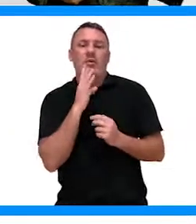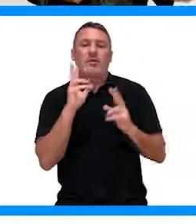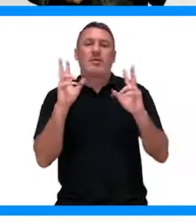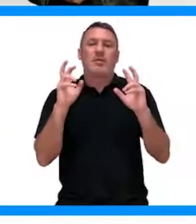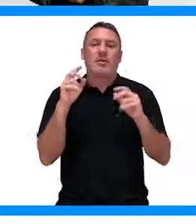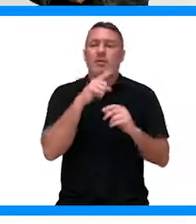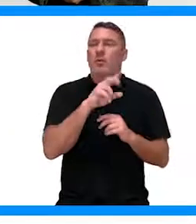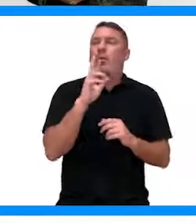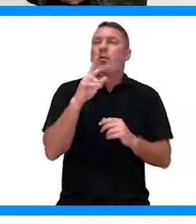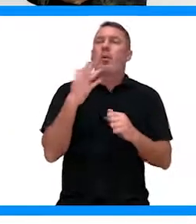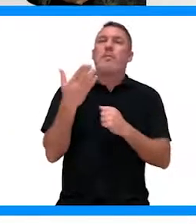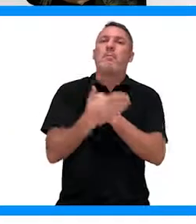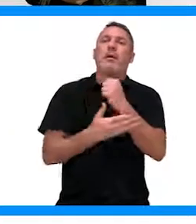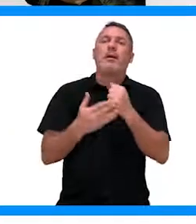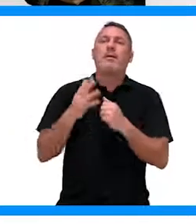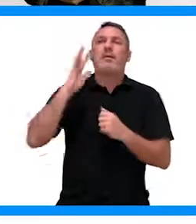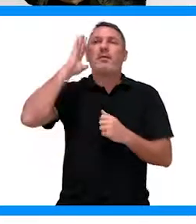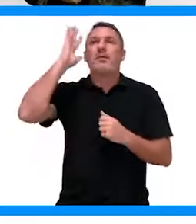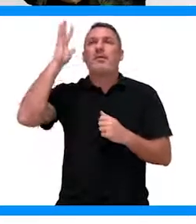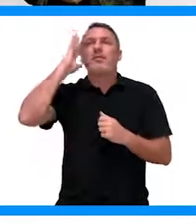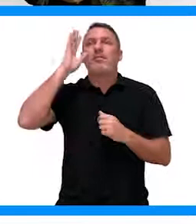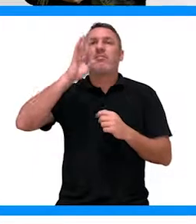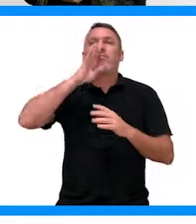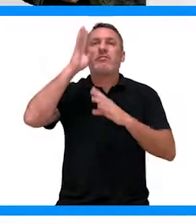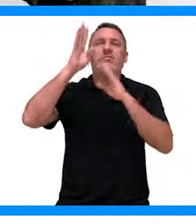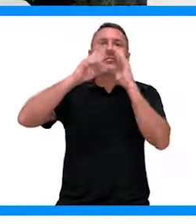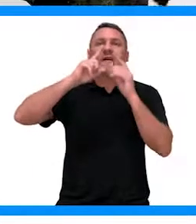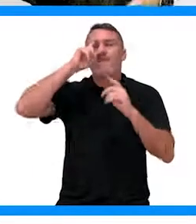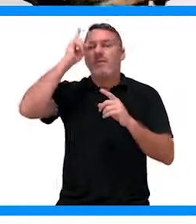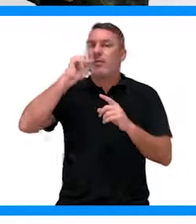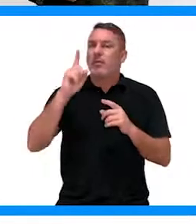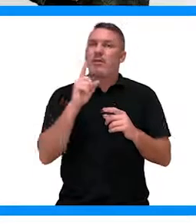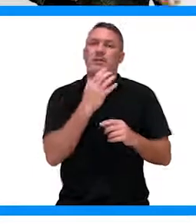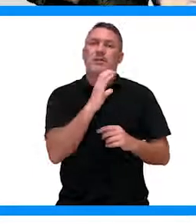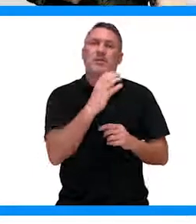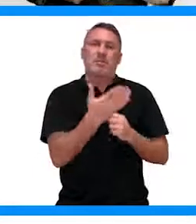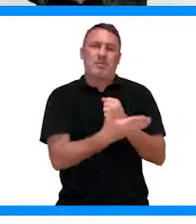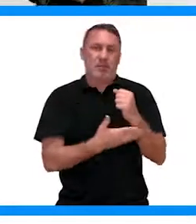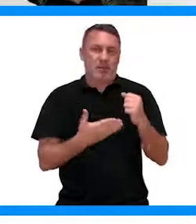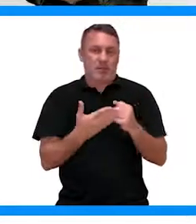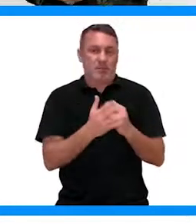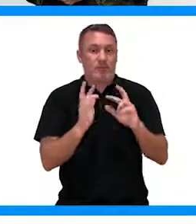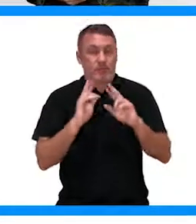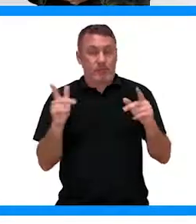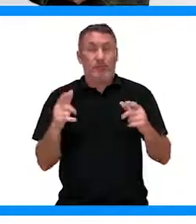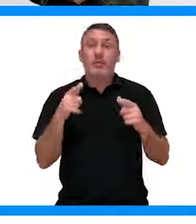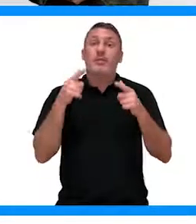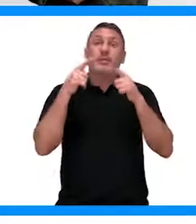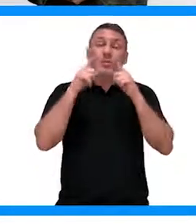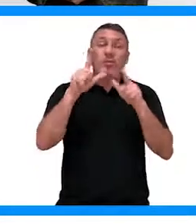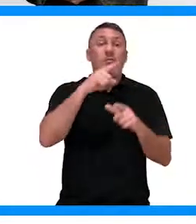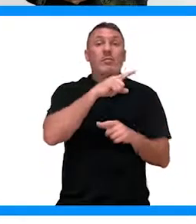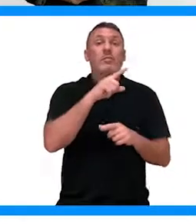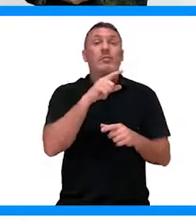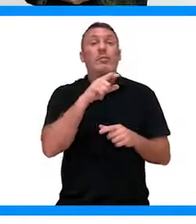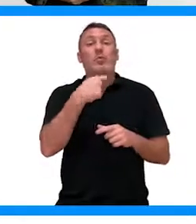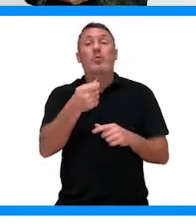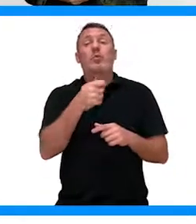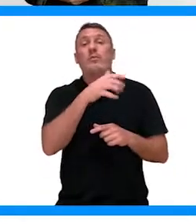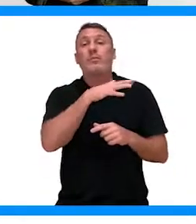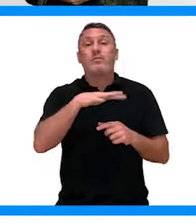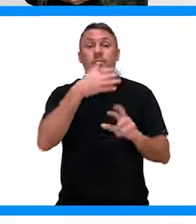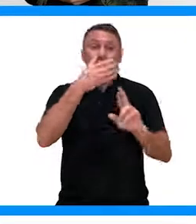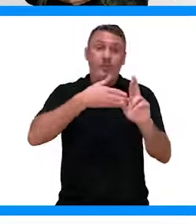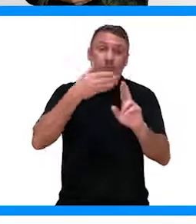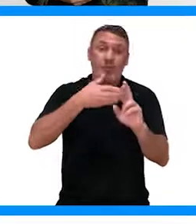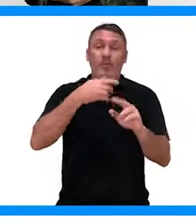sociedade, não com base figurada, mas com uma base mais científica. Então, a linguagem,